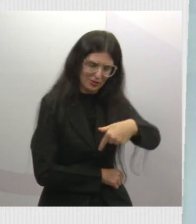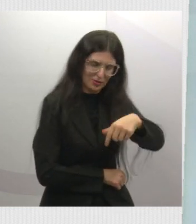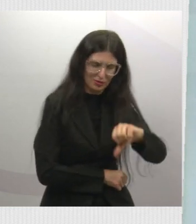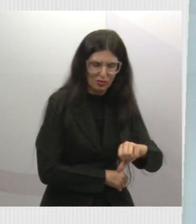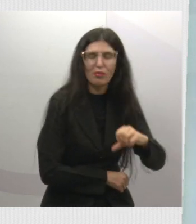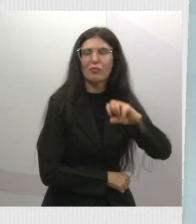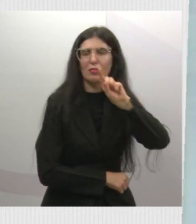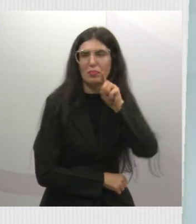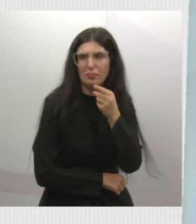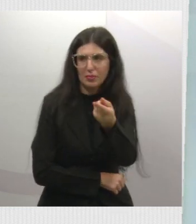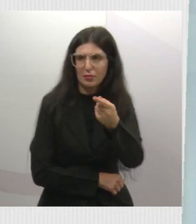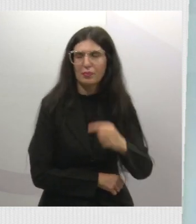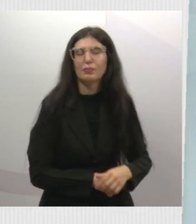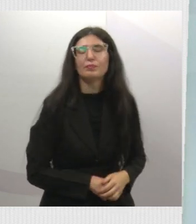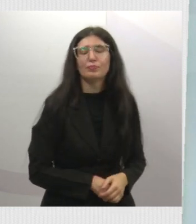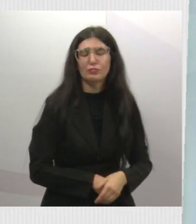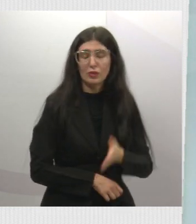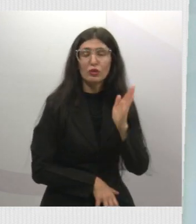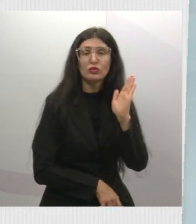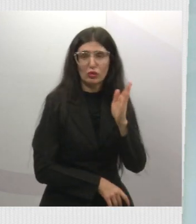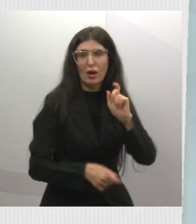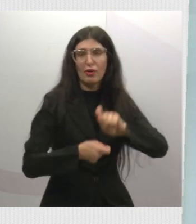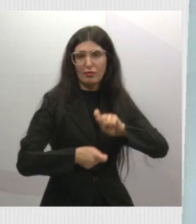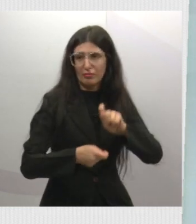1.281.979.000 e realizado